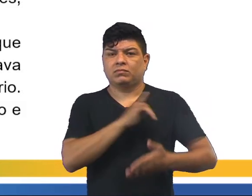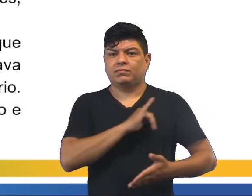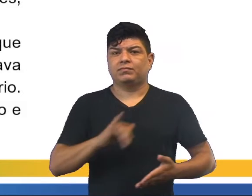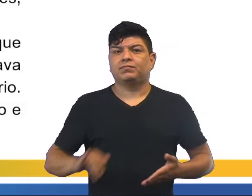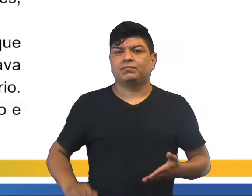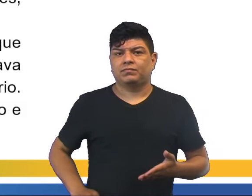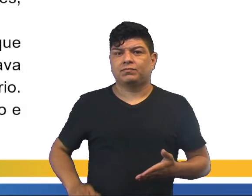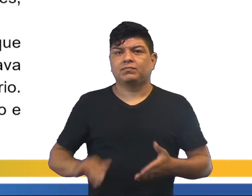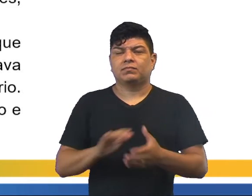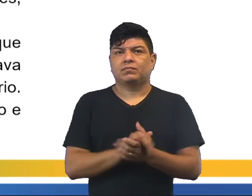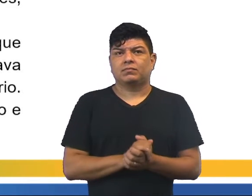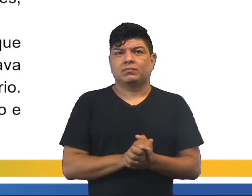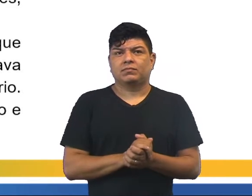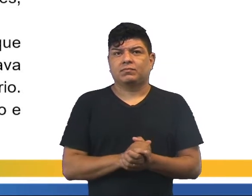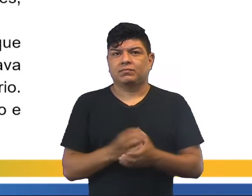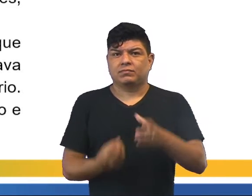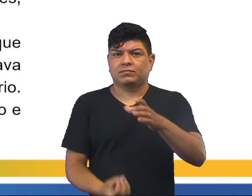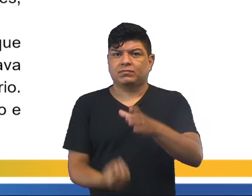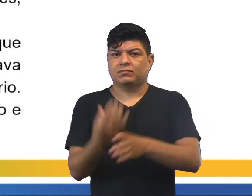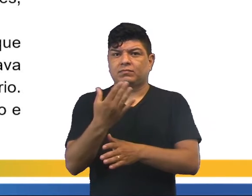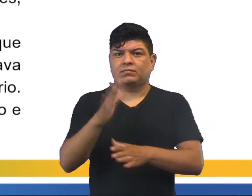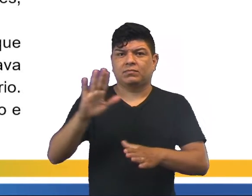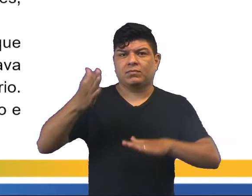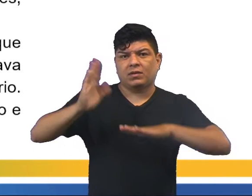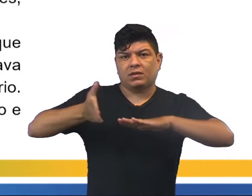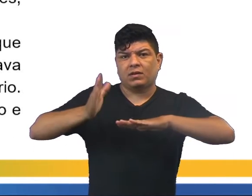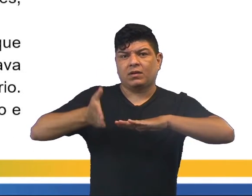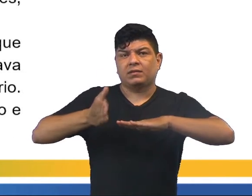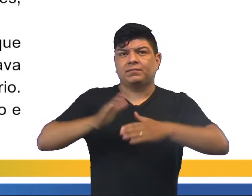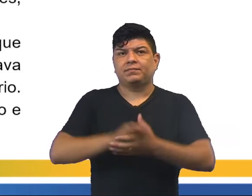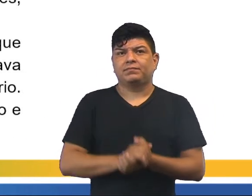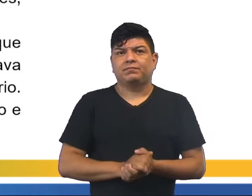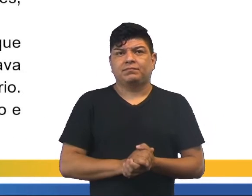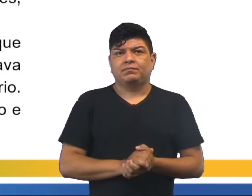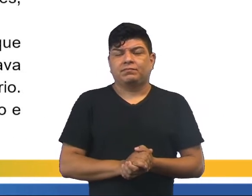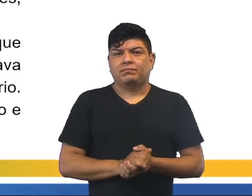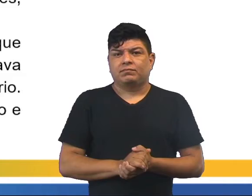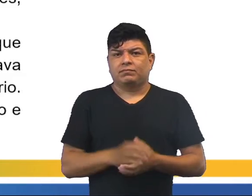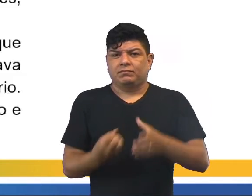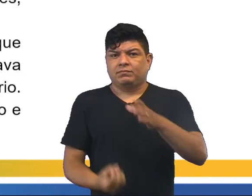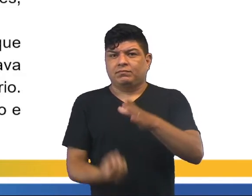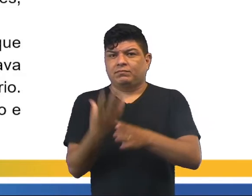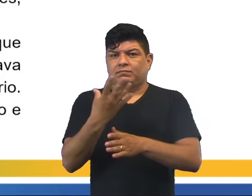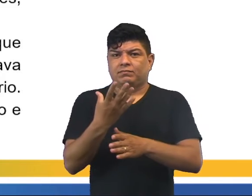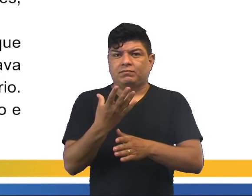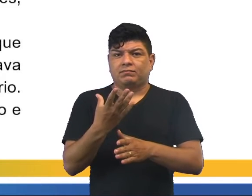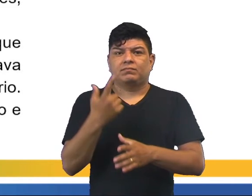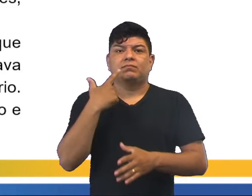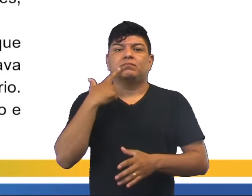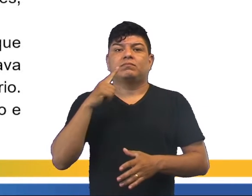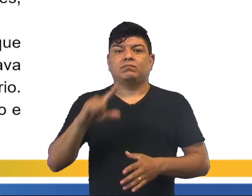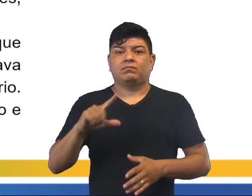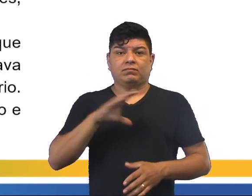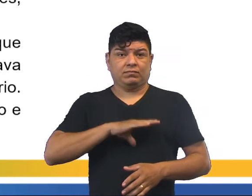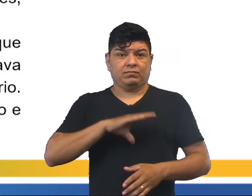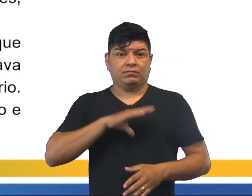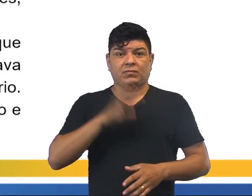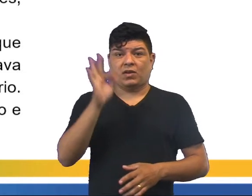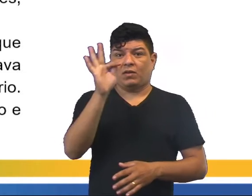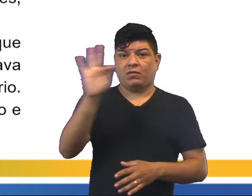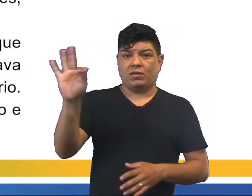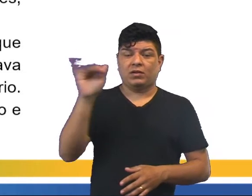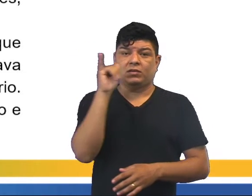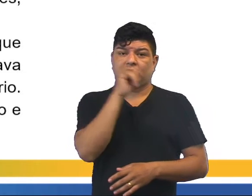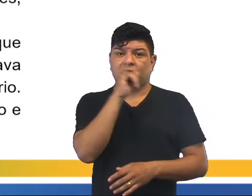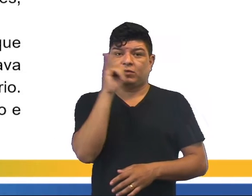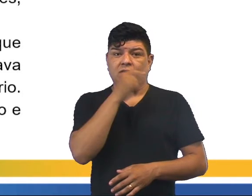dando origem na Idade Média, deu origem ao português, ao francês, ao